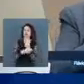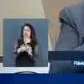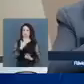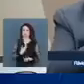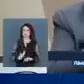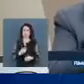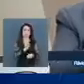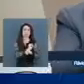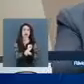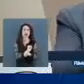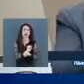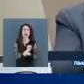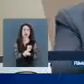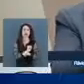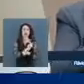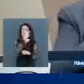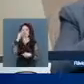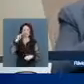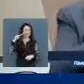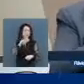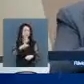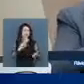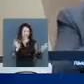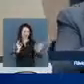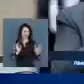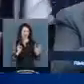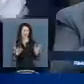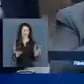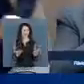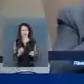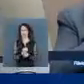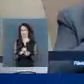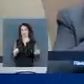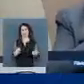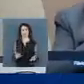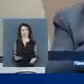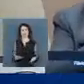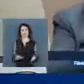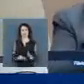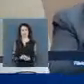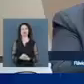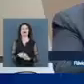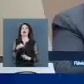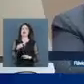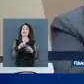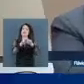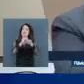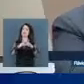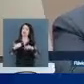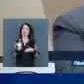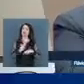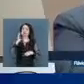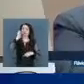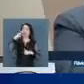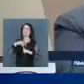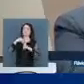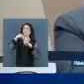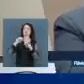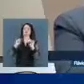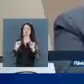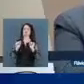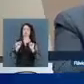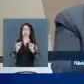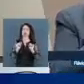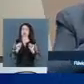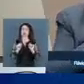E ninguém estava vendo. Não é possível isto. E essa é a razão pela qual nós estamos priorizando a relação com